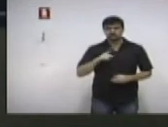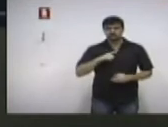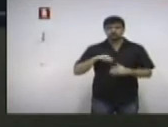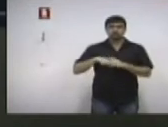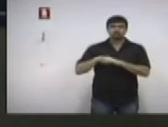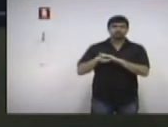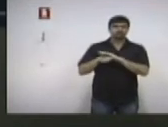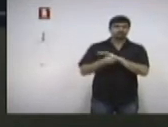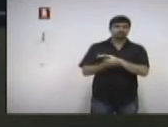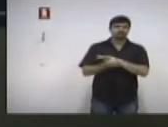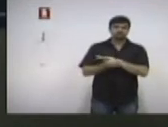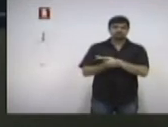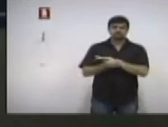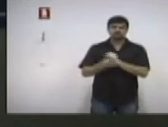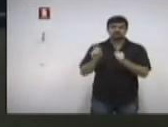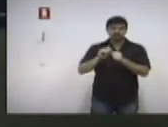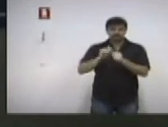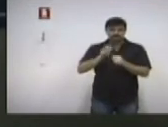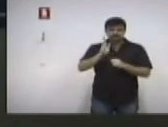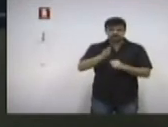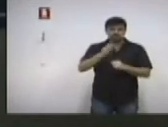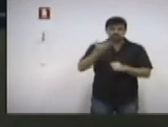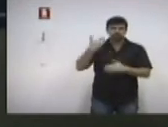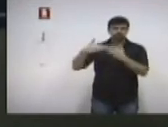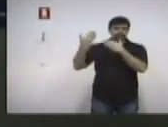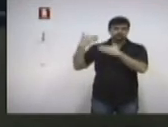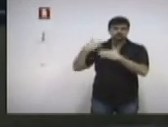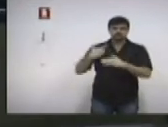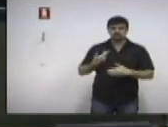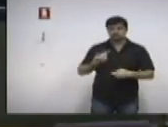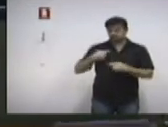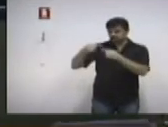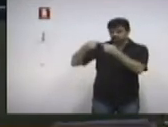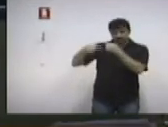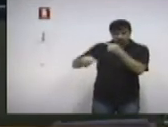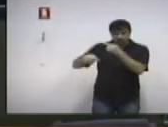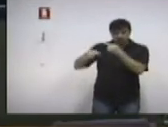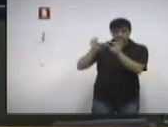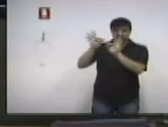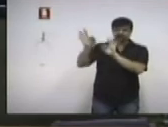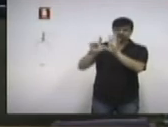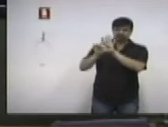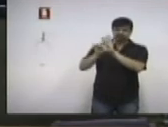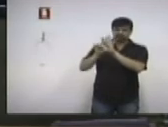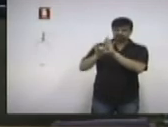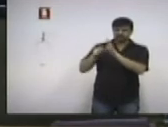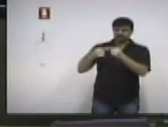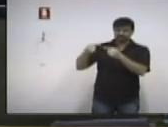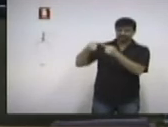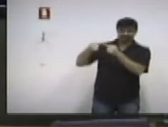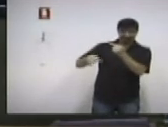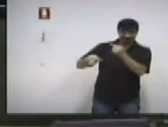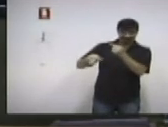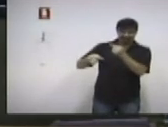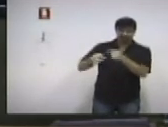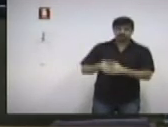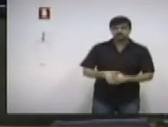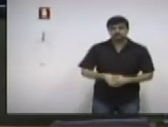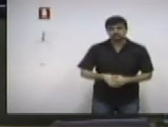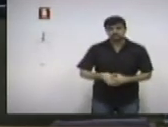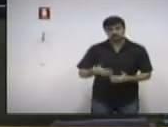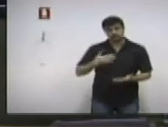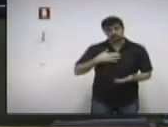por hábito e e fiz isso por exemplo quando sou desfavorável a um projeto é